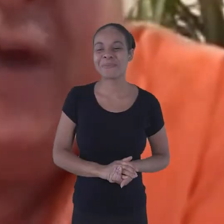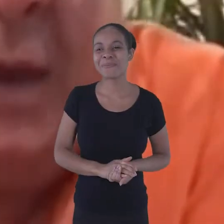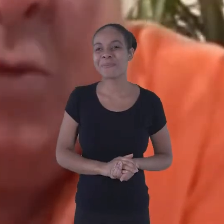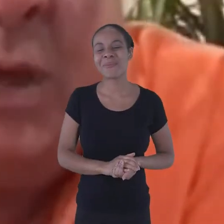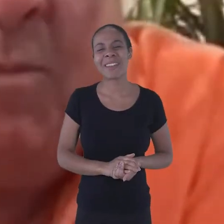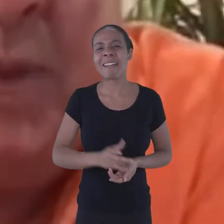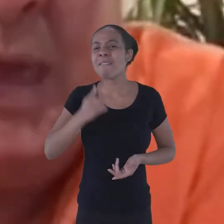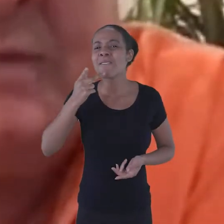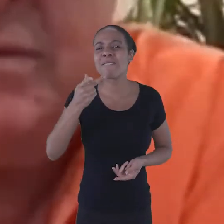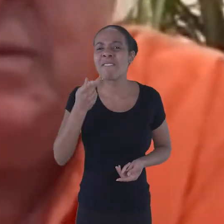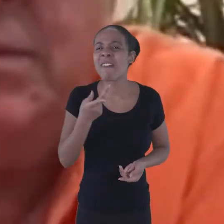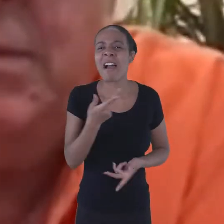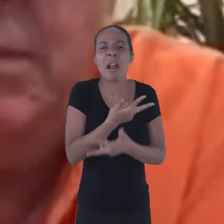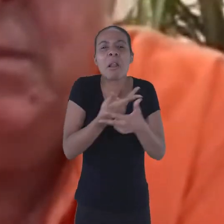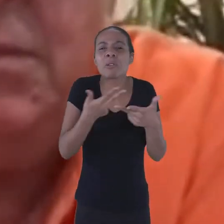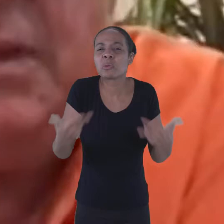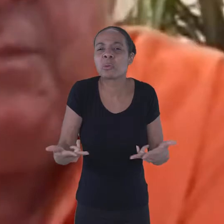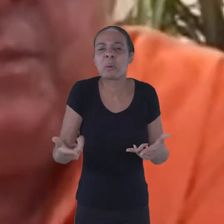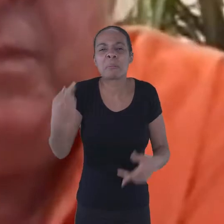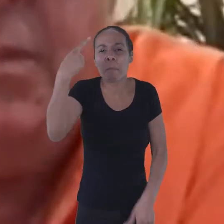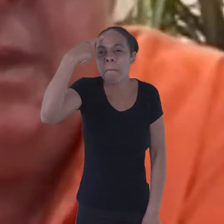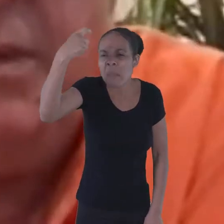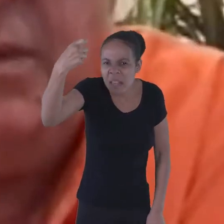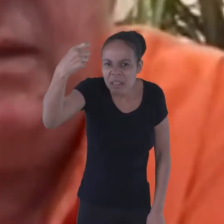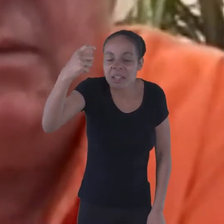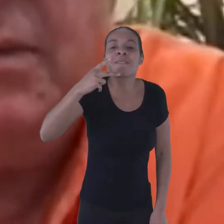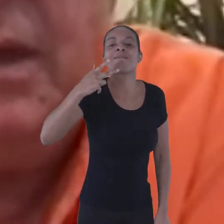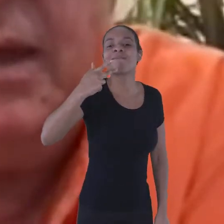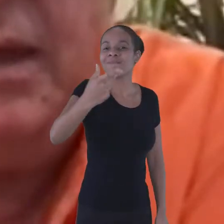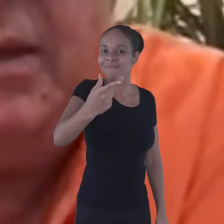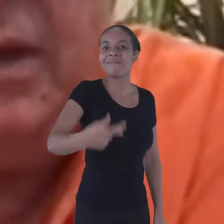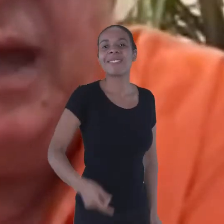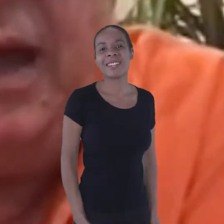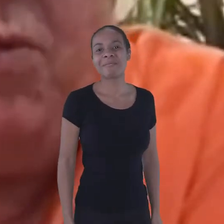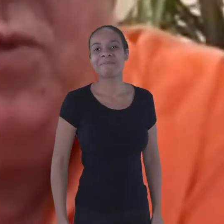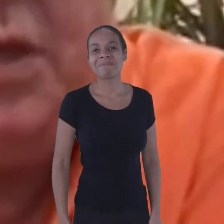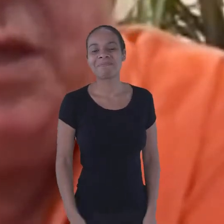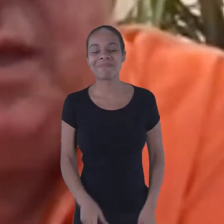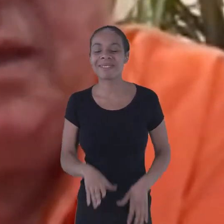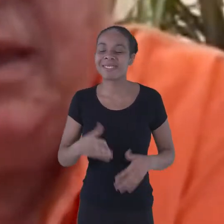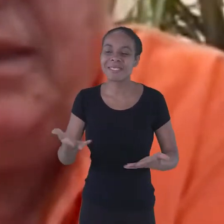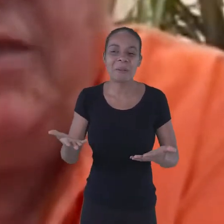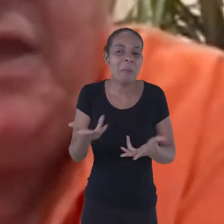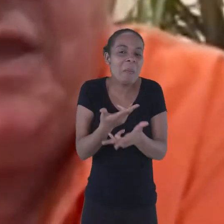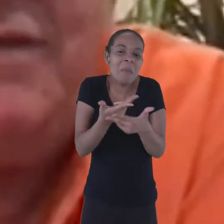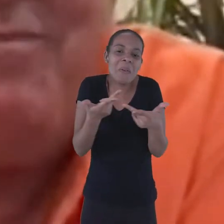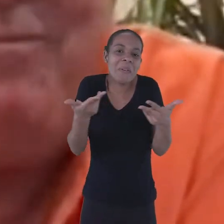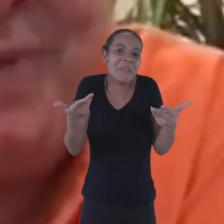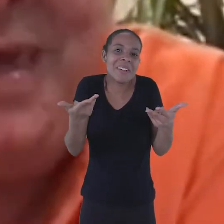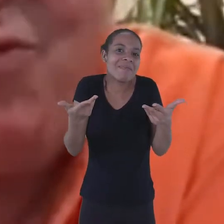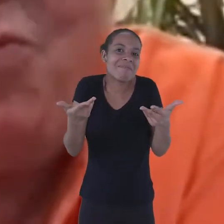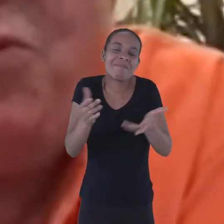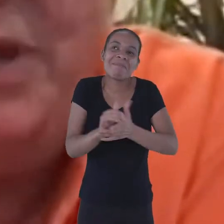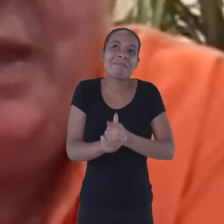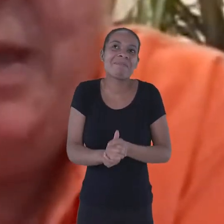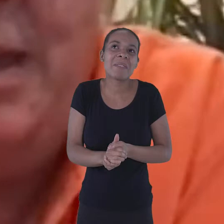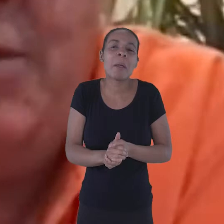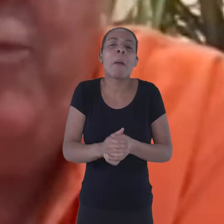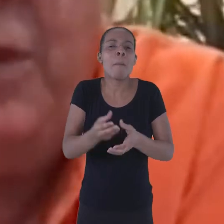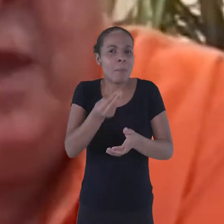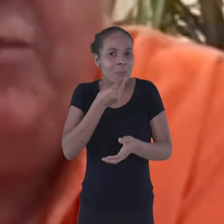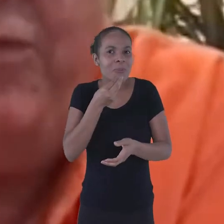que falam o que pensam, que é algo que deveria ser bem comum,